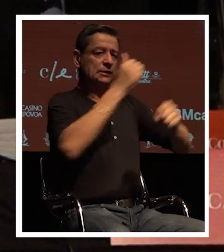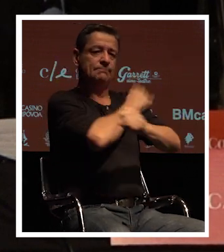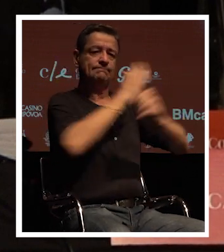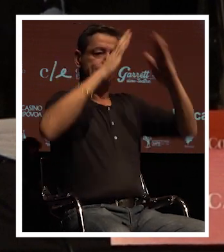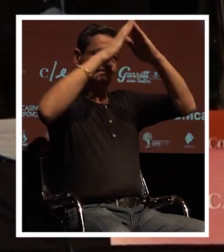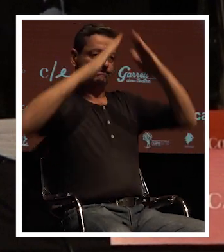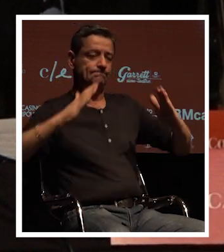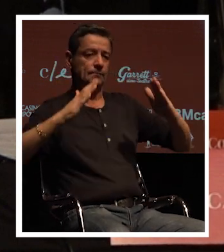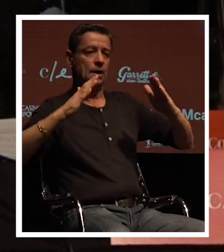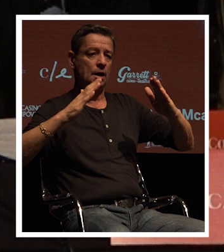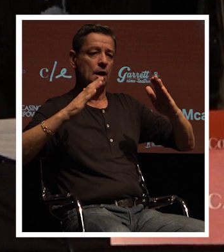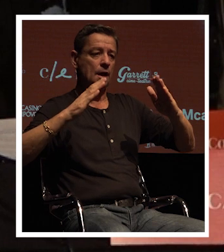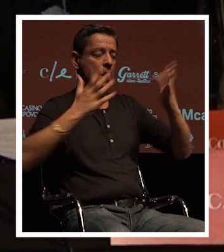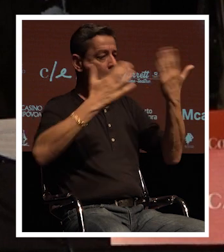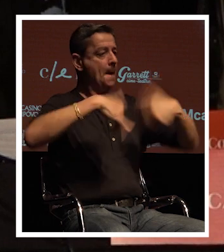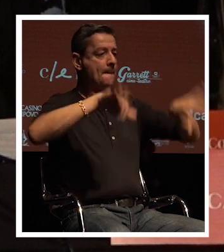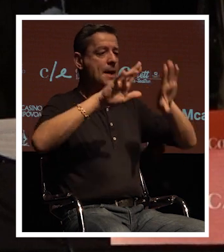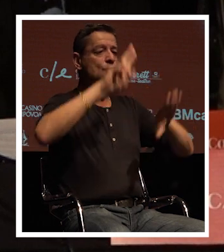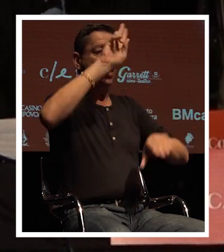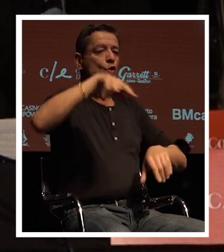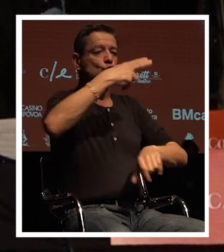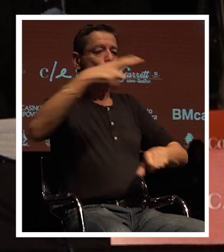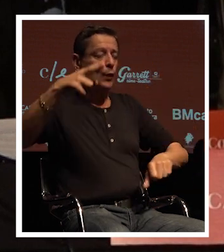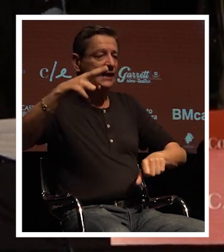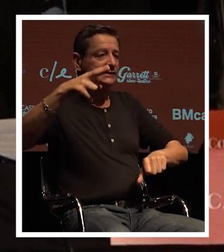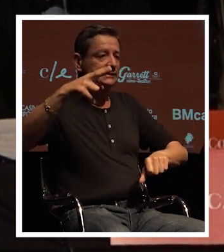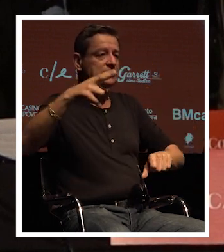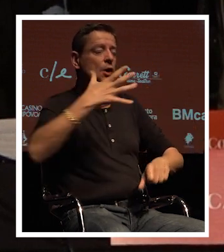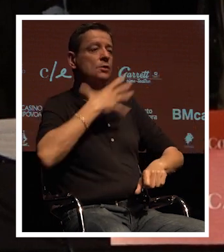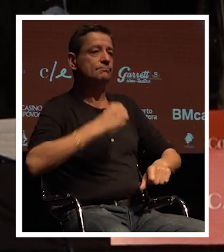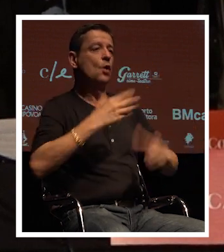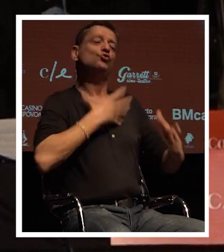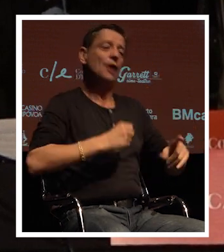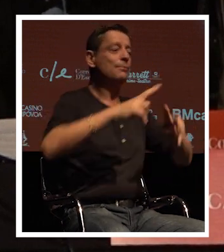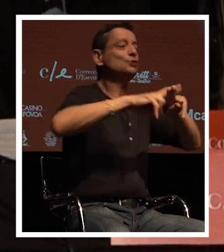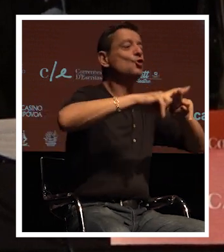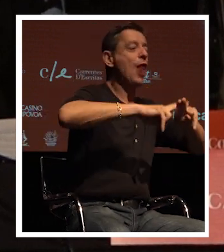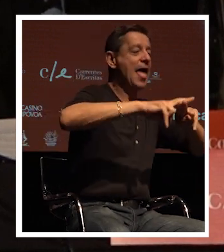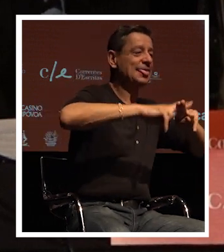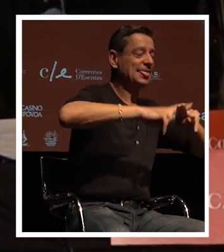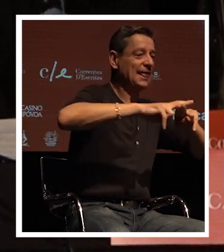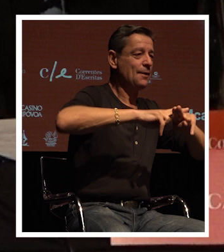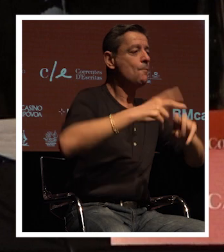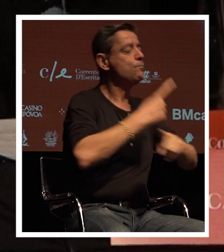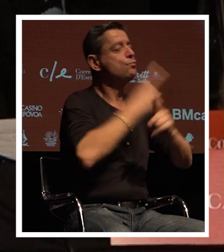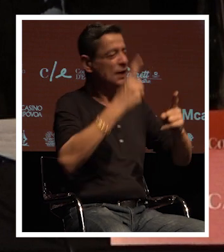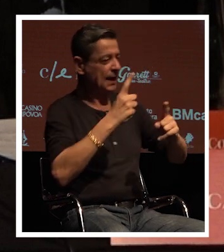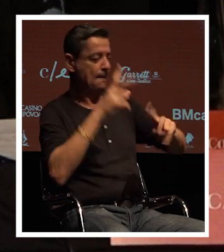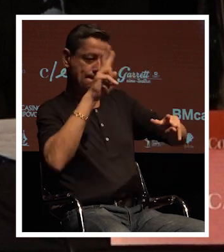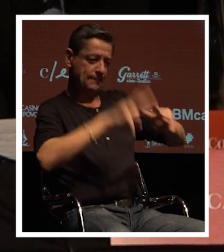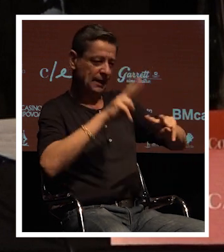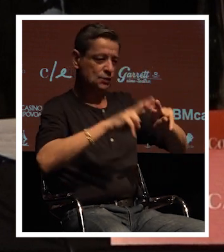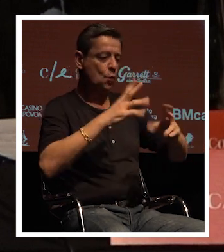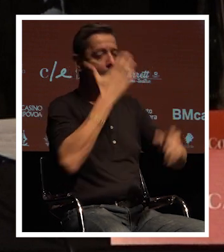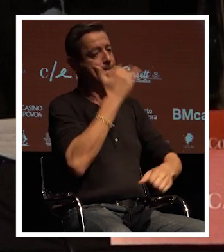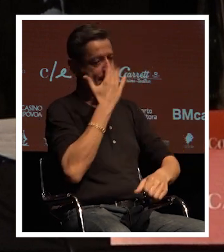era a palavra do regime ir para a Suíça se nem gostava por aí além de chocolate porque fora preso um amigo da família